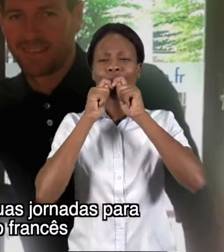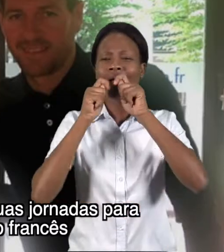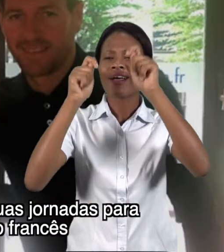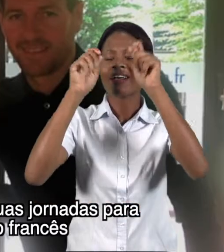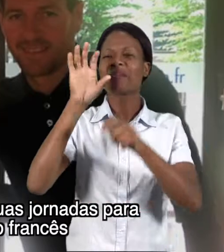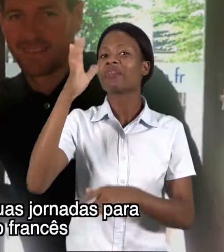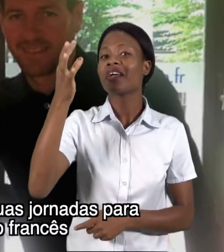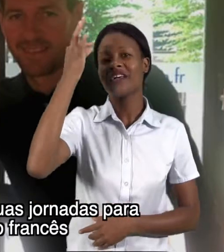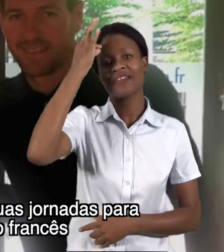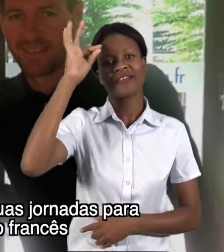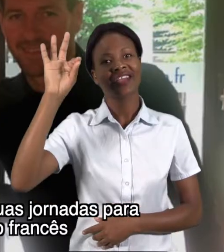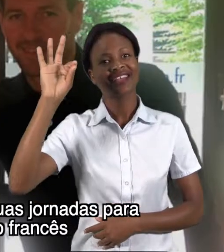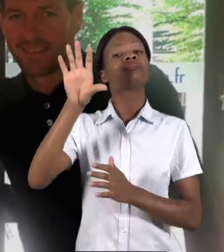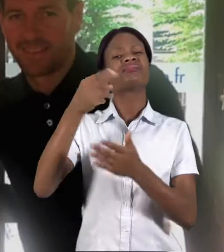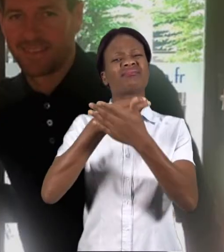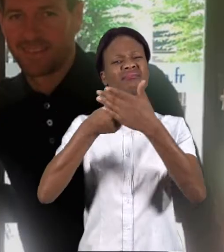fim do campeonato francês.